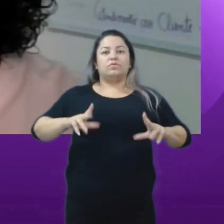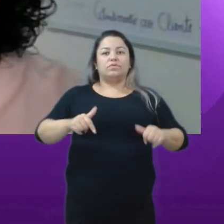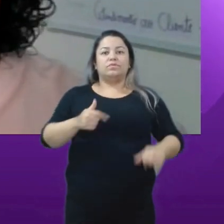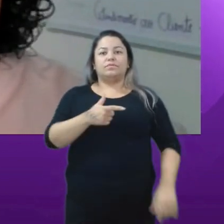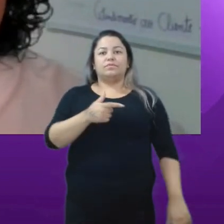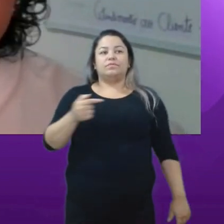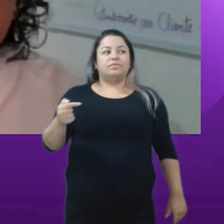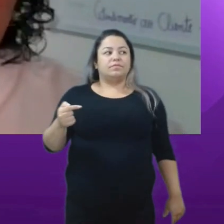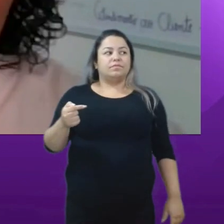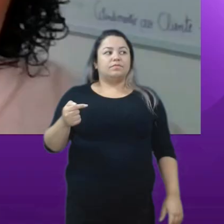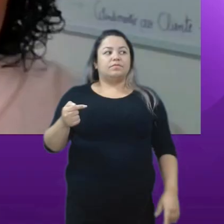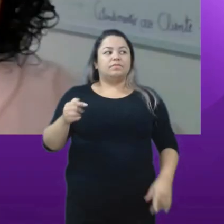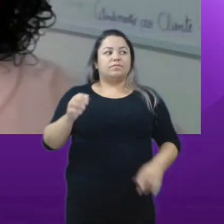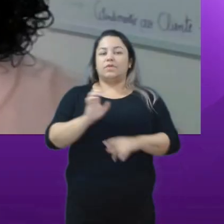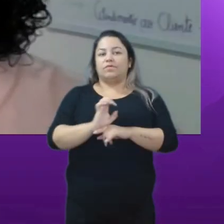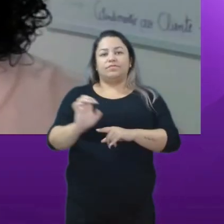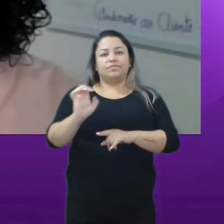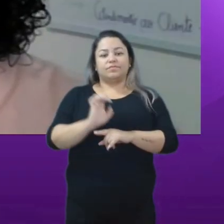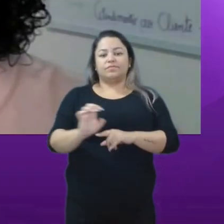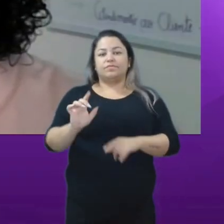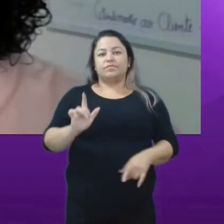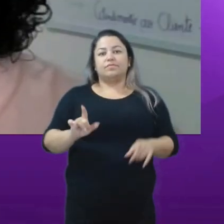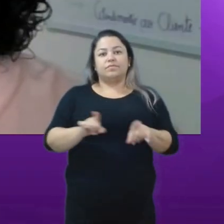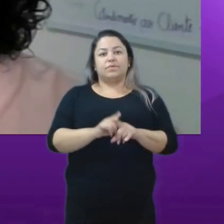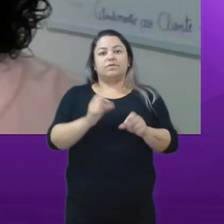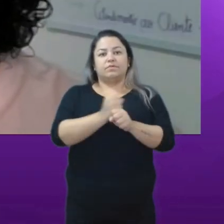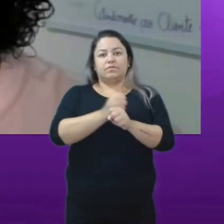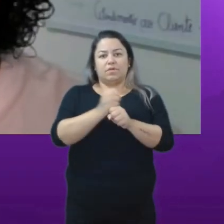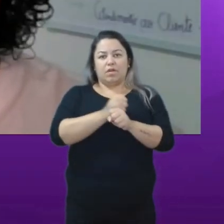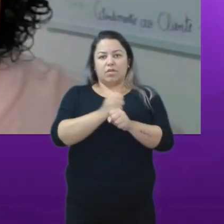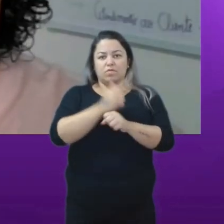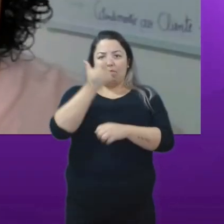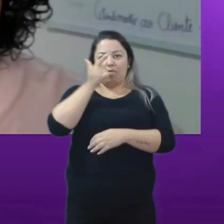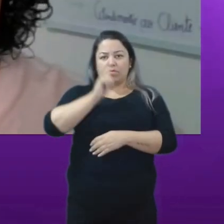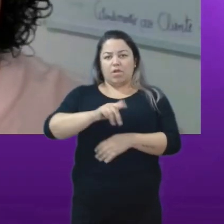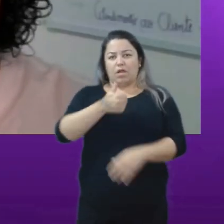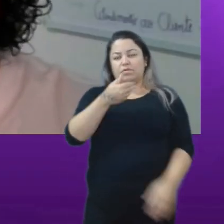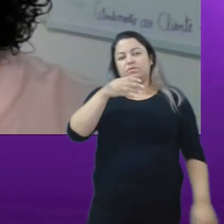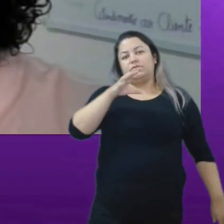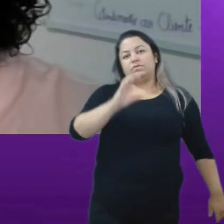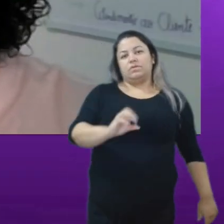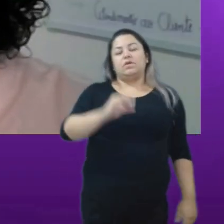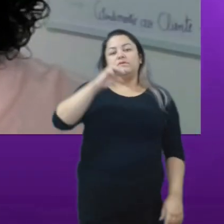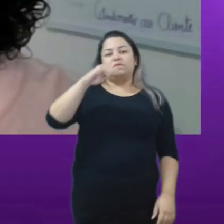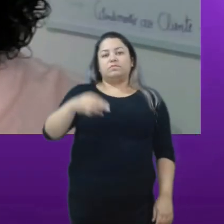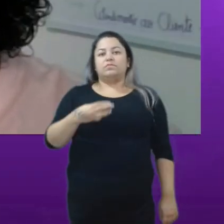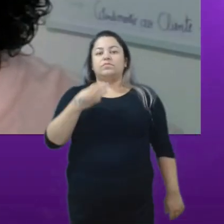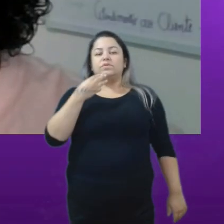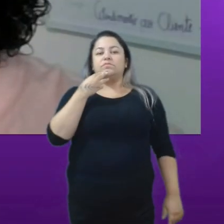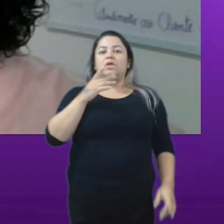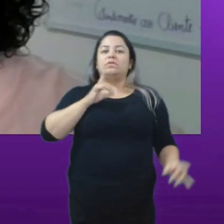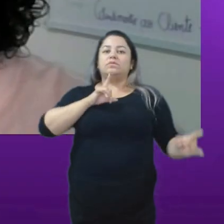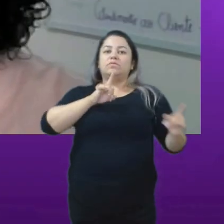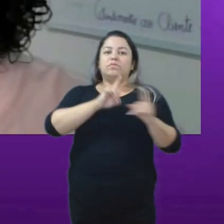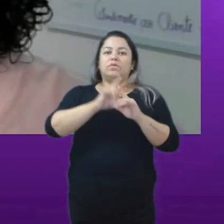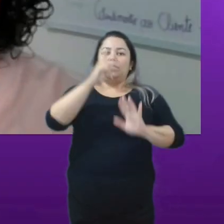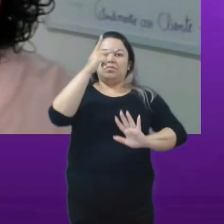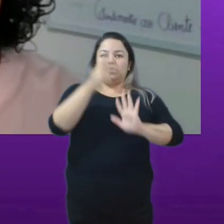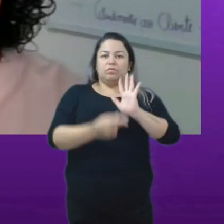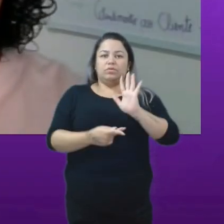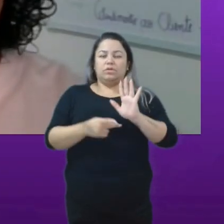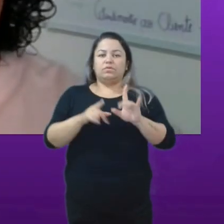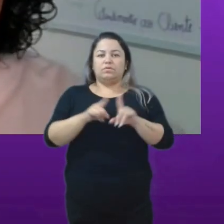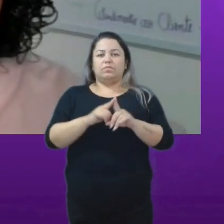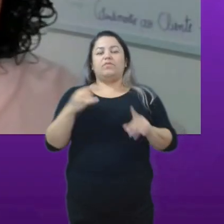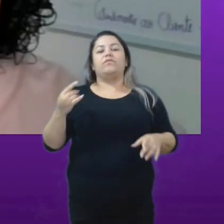estados. E esse ano a gente conseguiu chegar a mais de 10 mil campanhas atendidas pelo projeto. Isso para a gente é muito